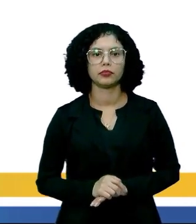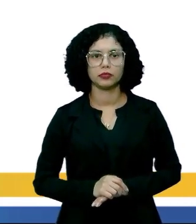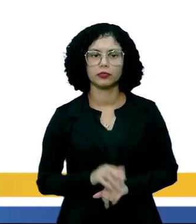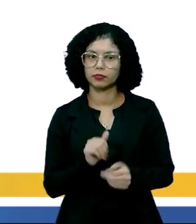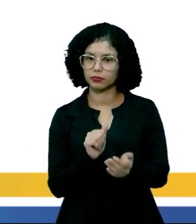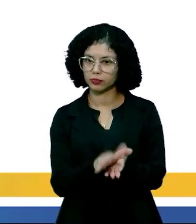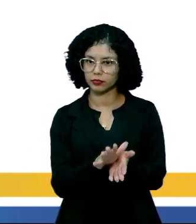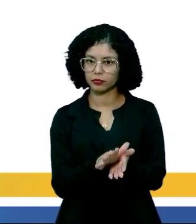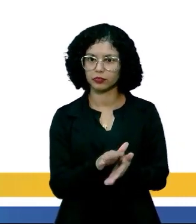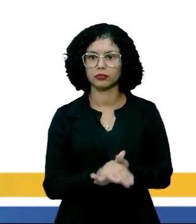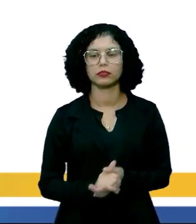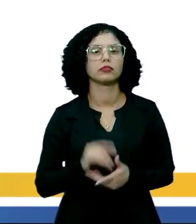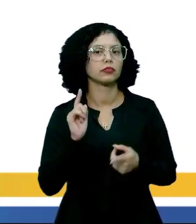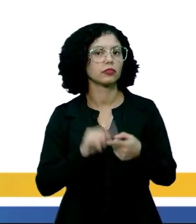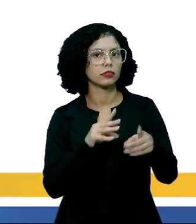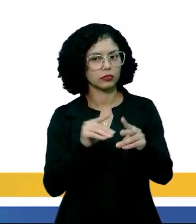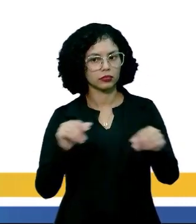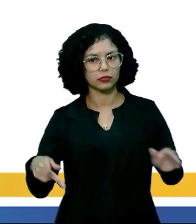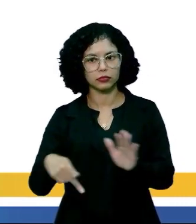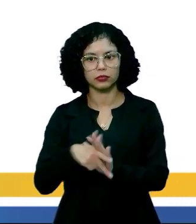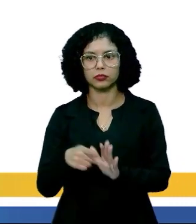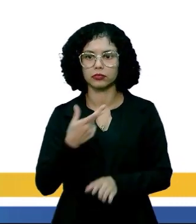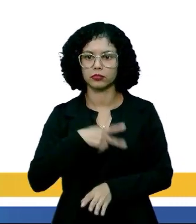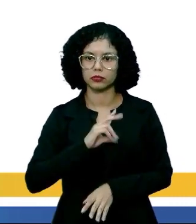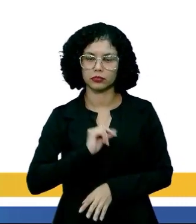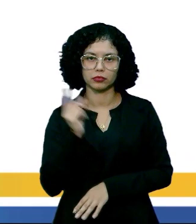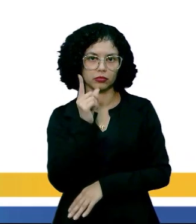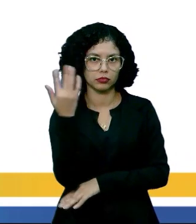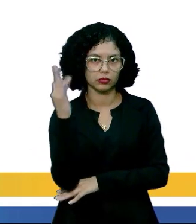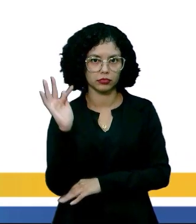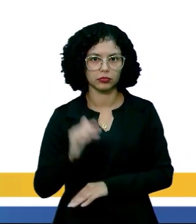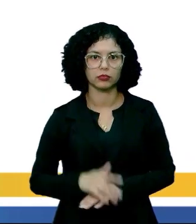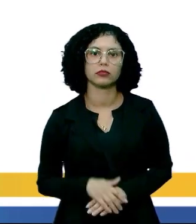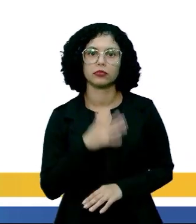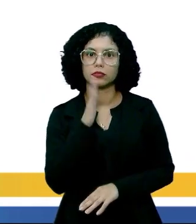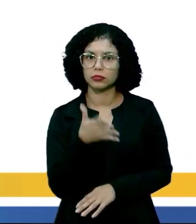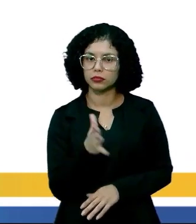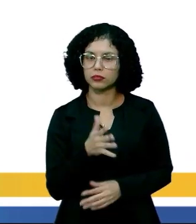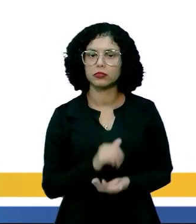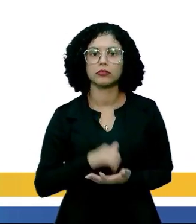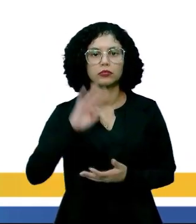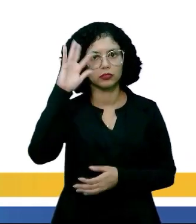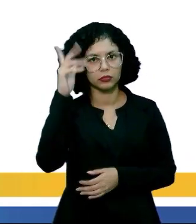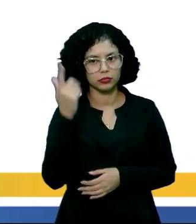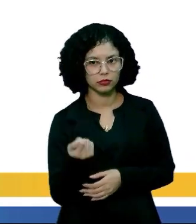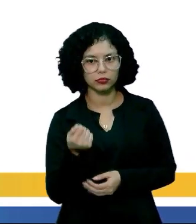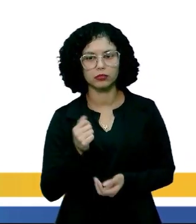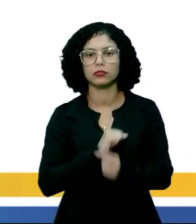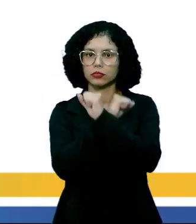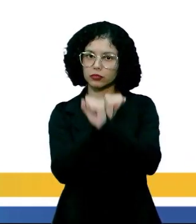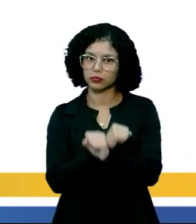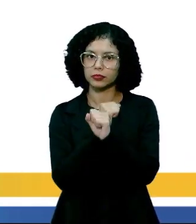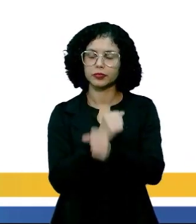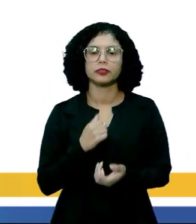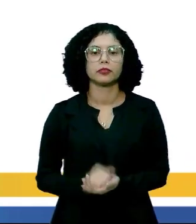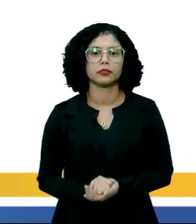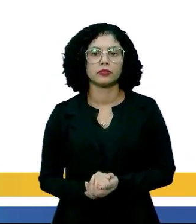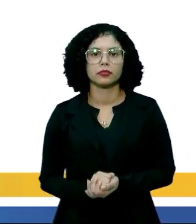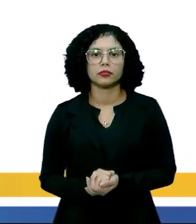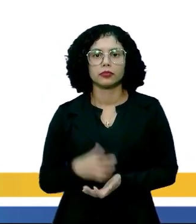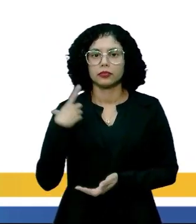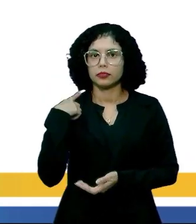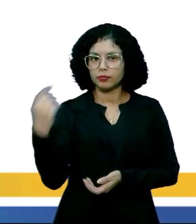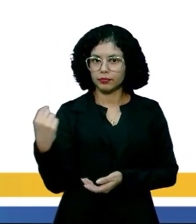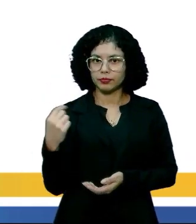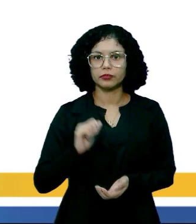foram expulsos, né, porque o território pertencia a Portugal e não à França. Já os povos africanos, né, os escravos africanos, eles